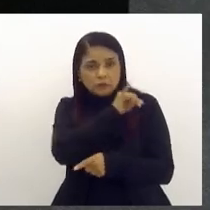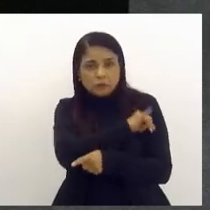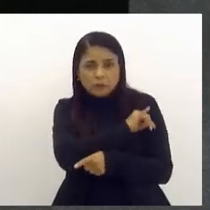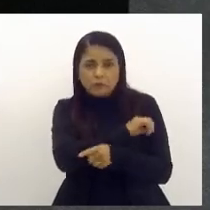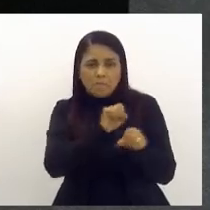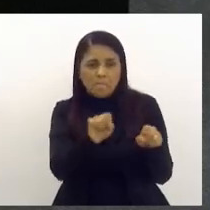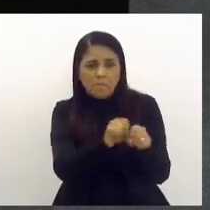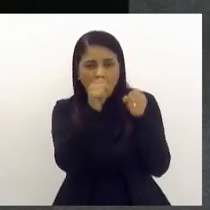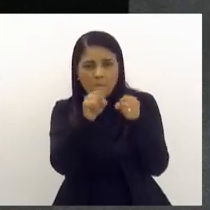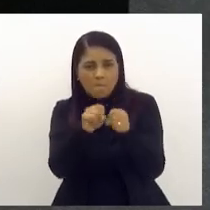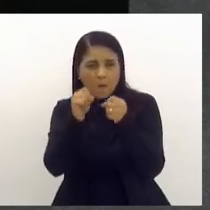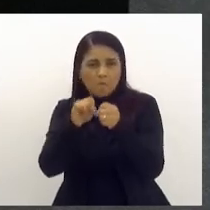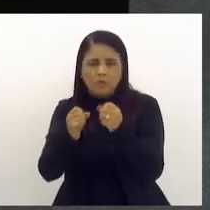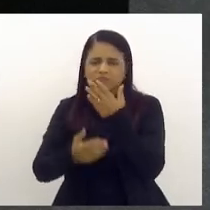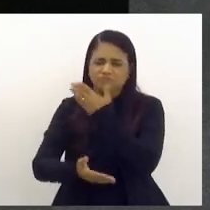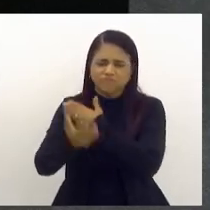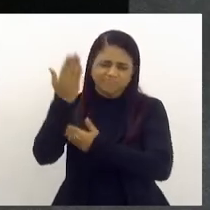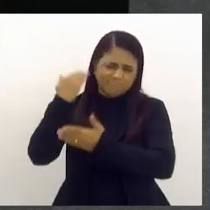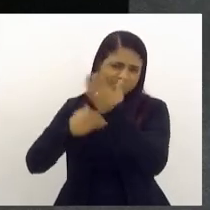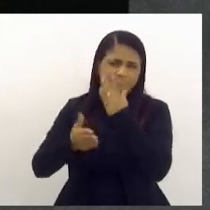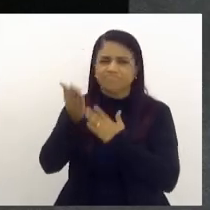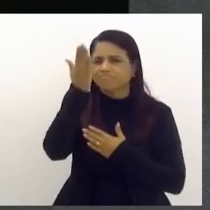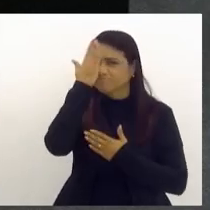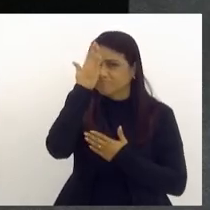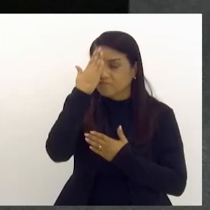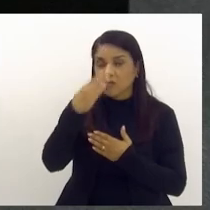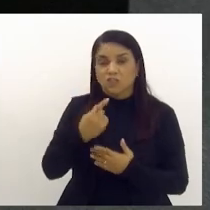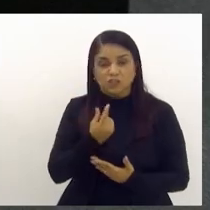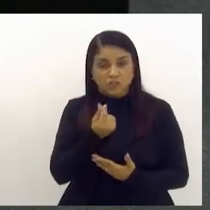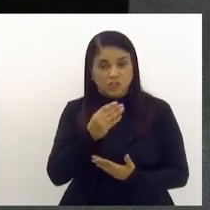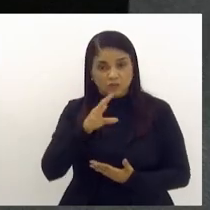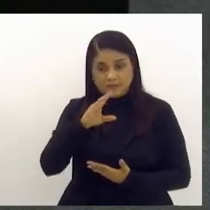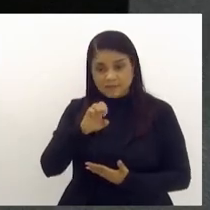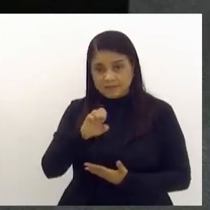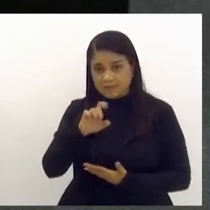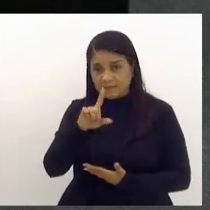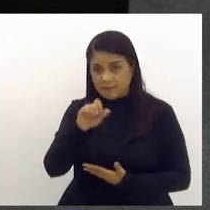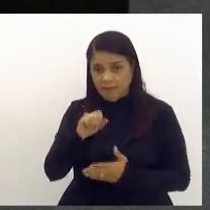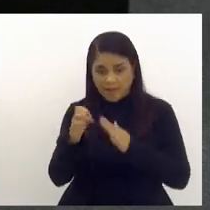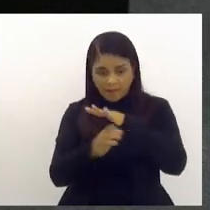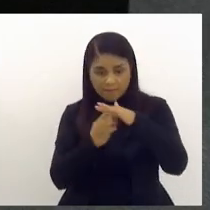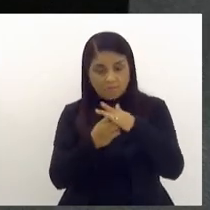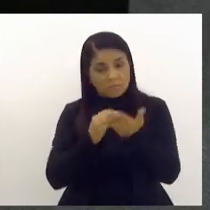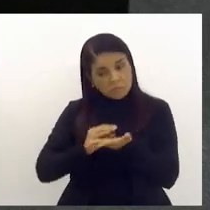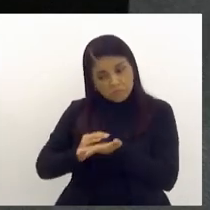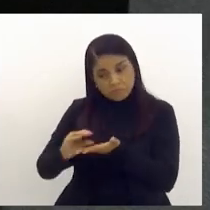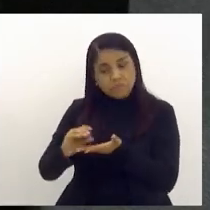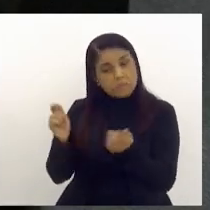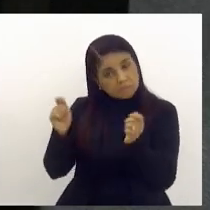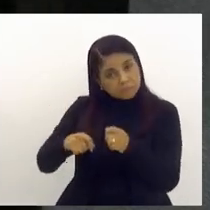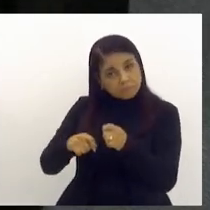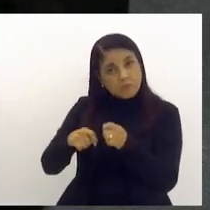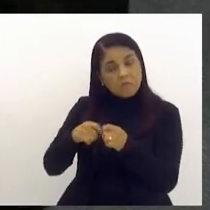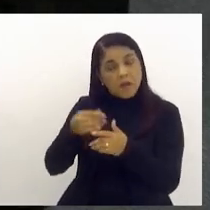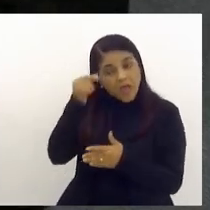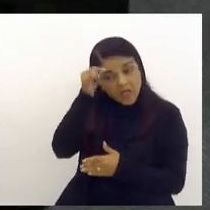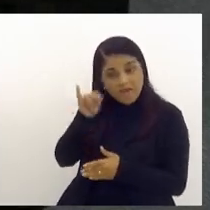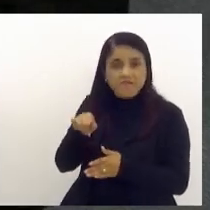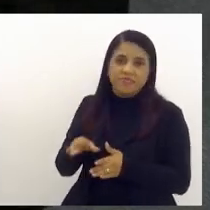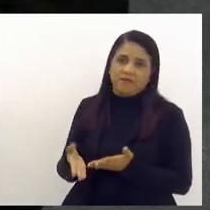se sabe há mais tempo. Por exemplo, o dinheiro da SEDAI, uma parte poderia ter servido para isso, para